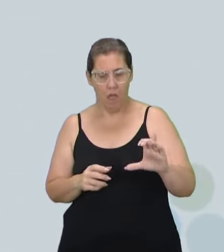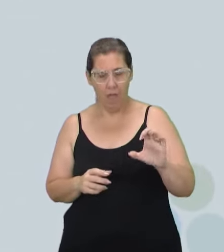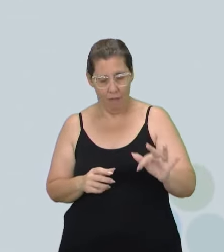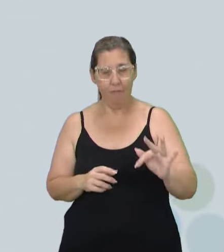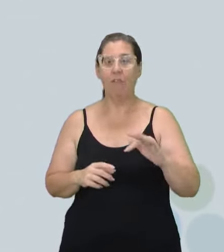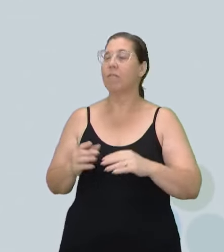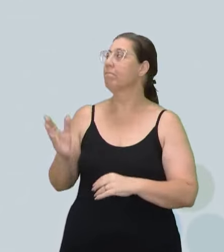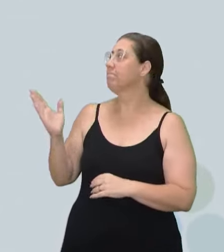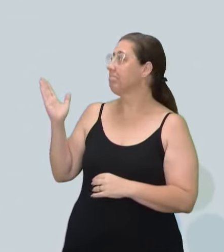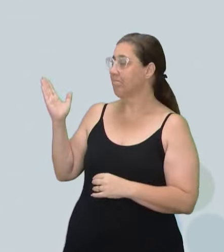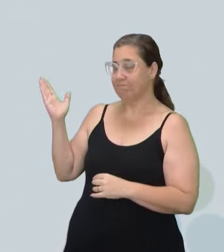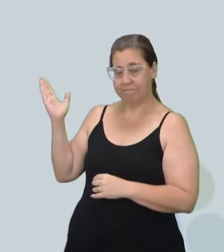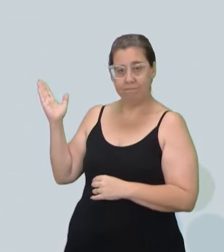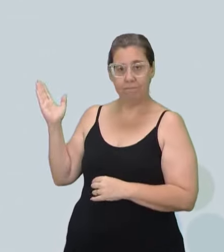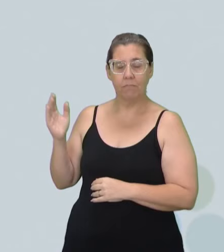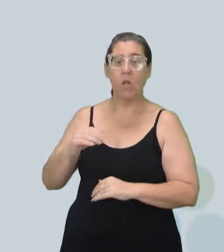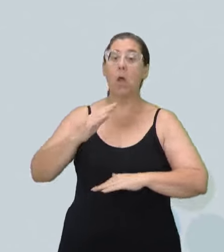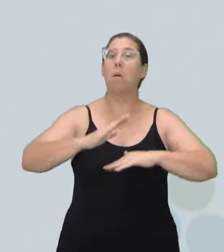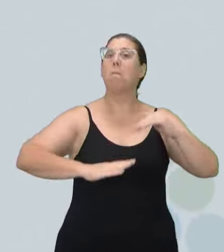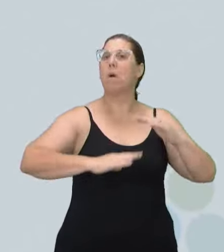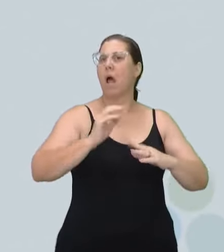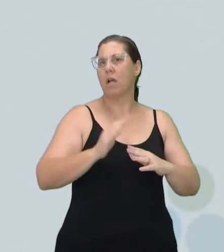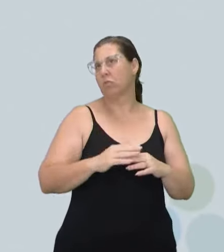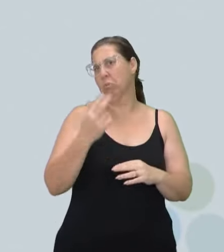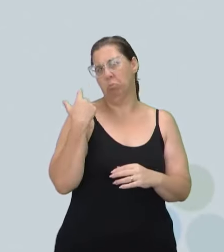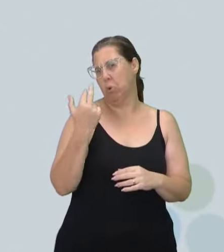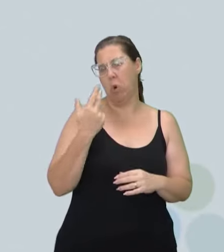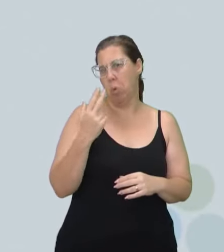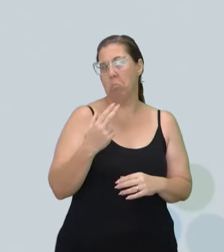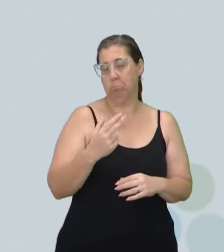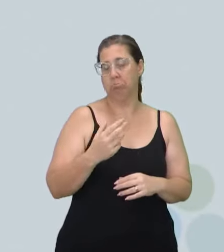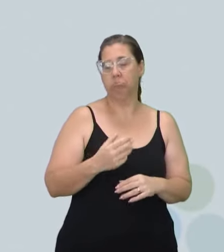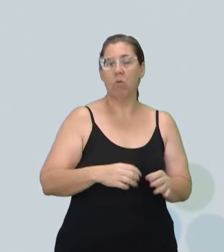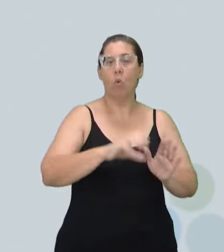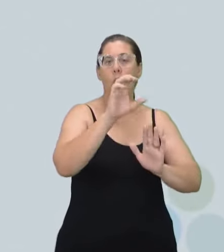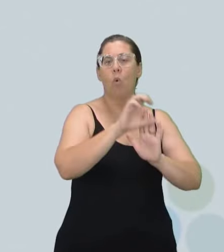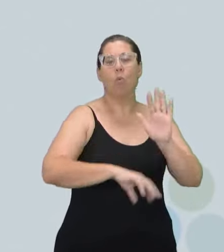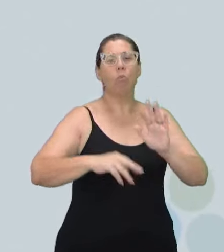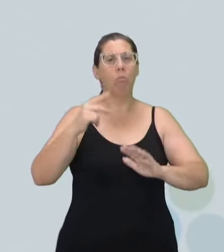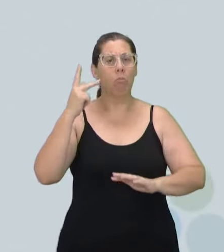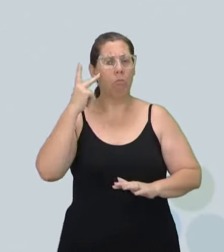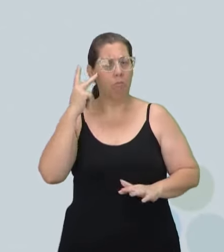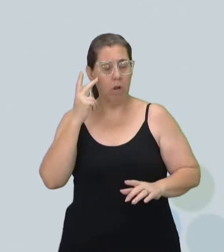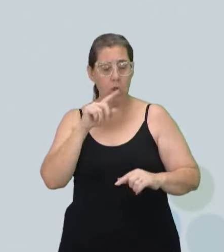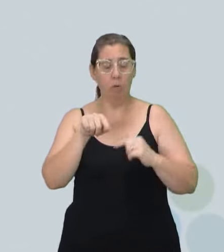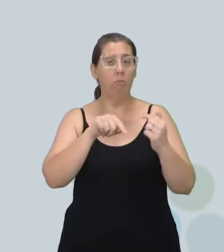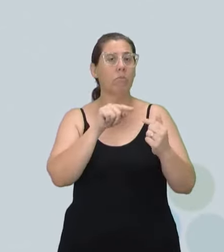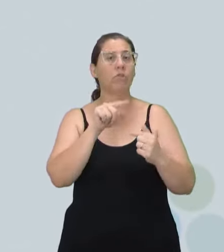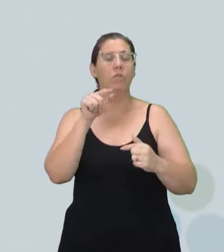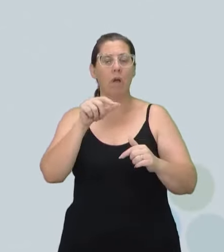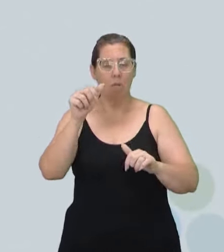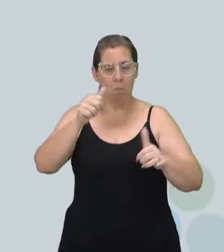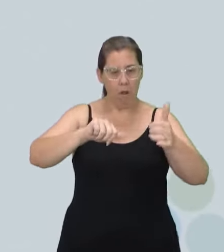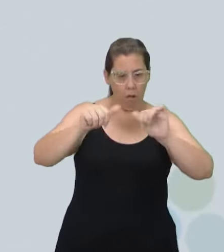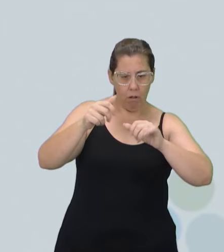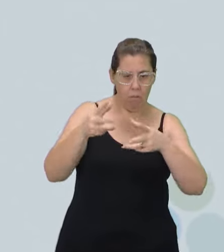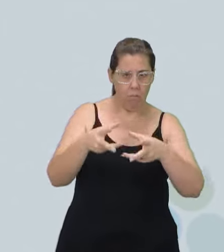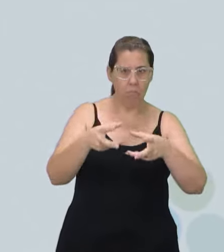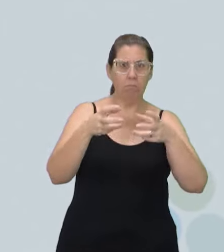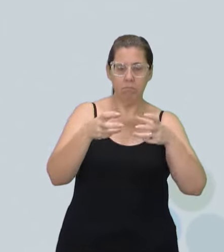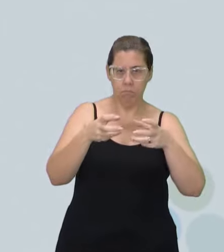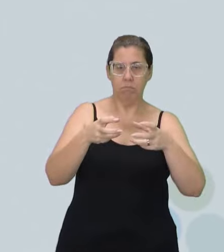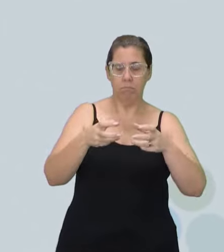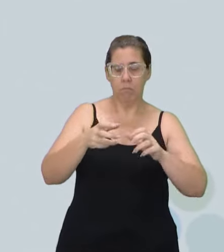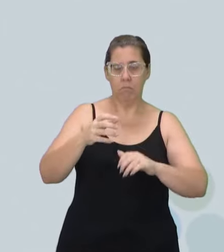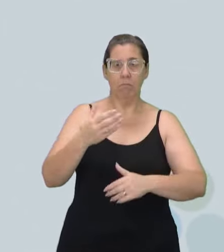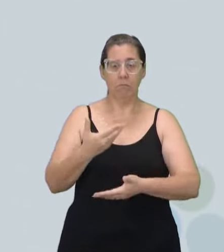EF01MA01. Então, é uma habilidade comum do currículo paulista e o objetivo é analisar e caracterizar as dinâmicas